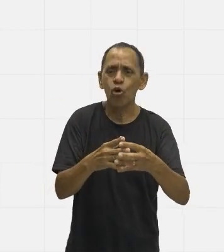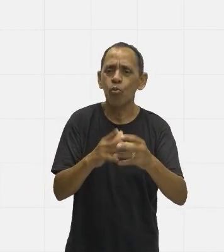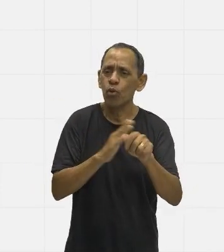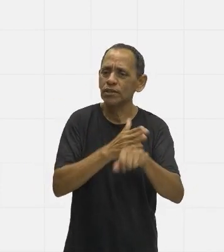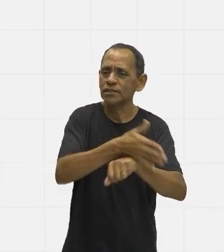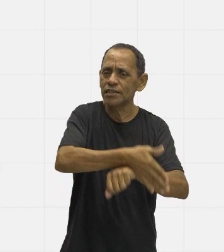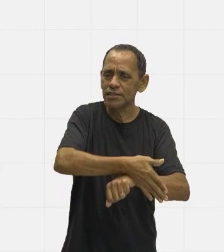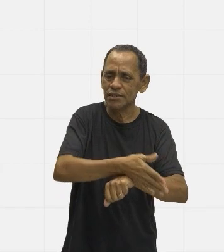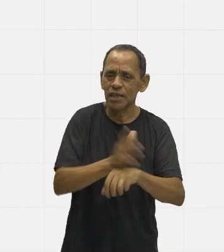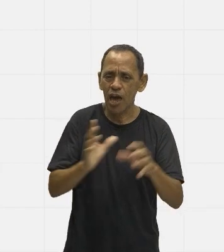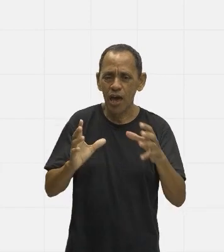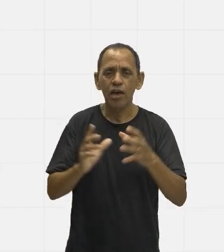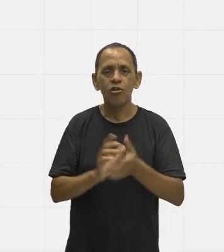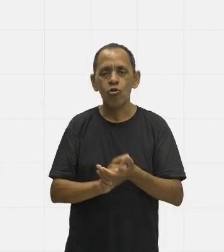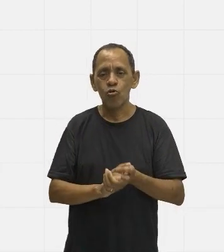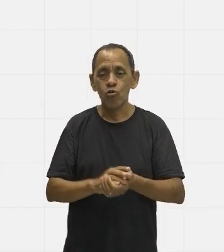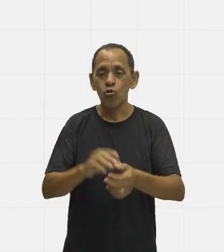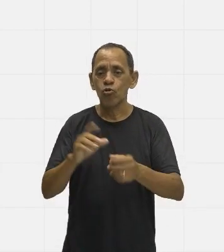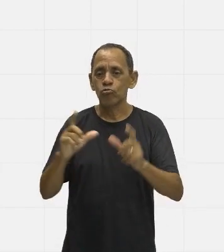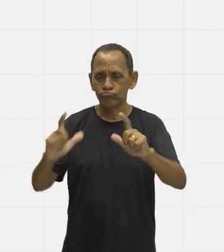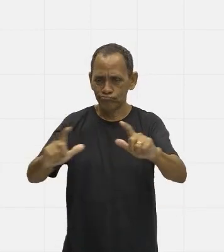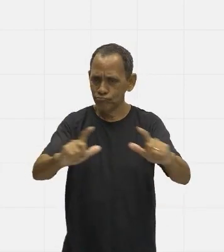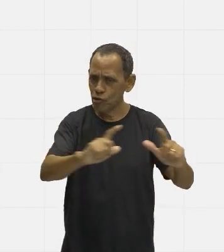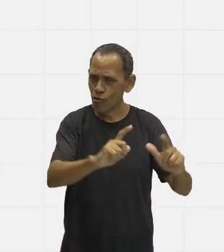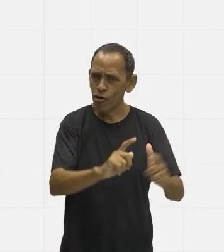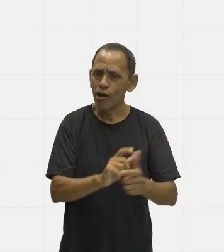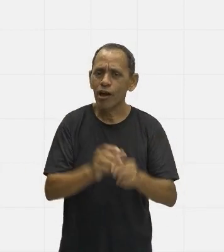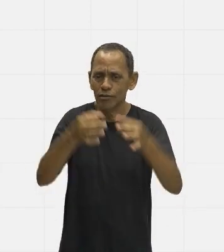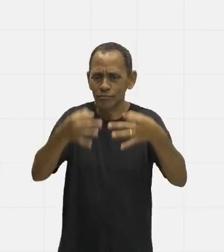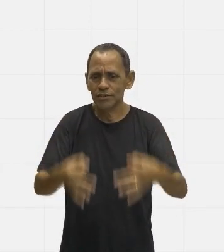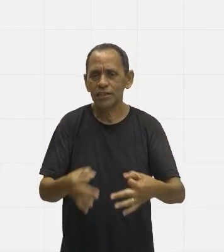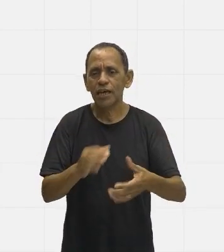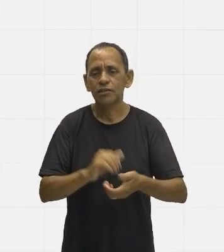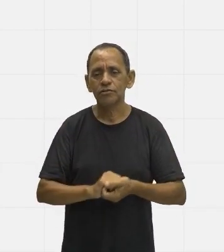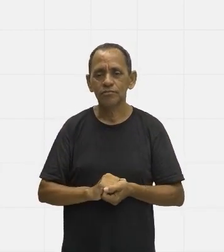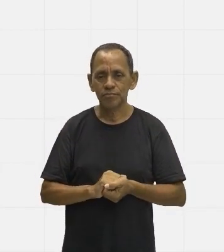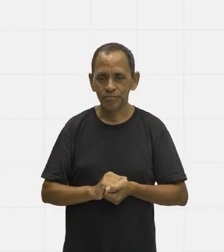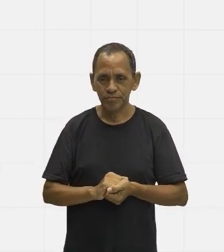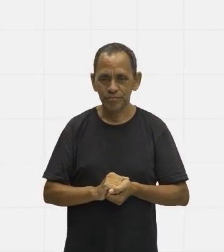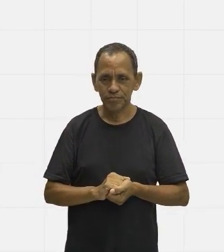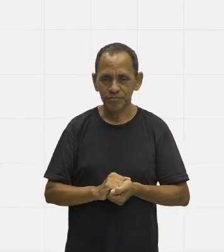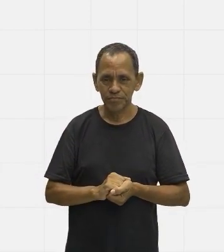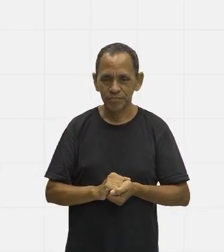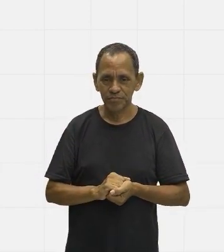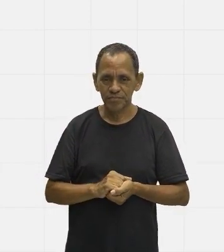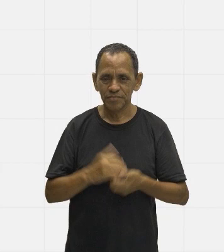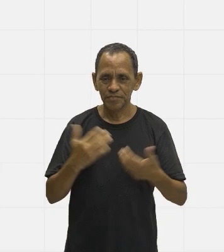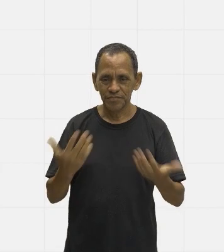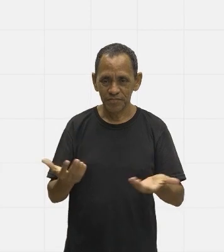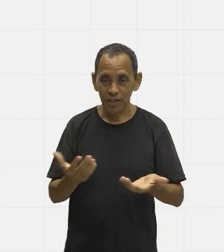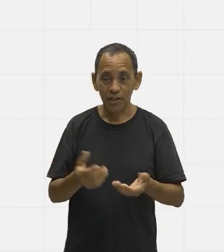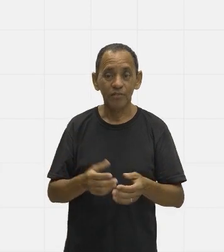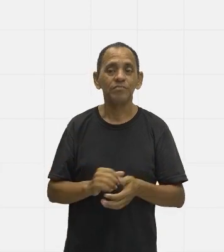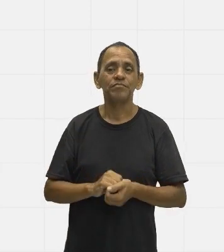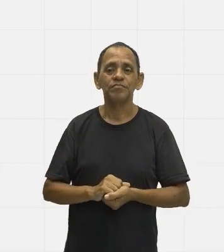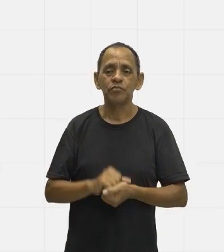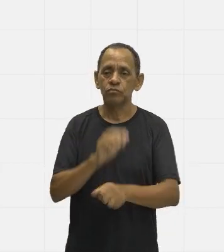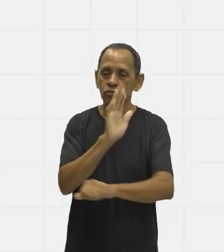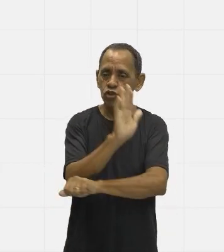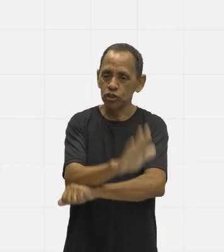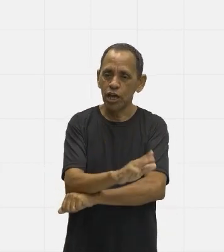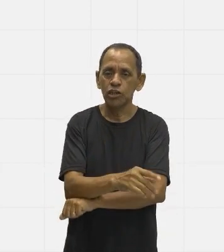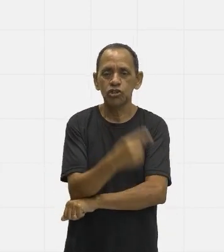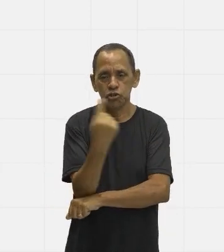essas informações. Vespertino às 13h30, né, para o ensino fundamental, e noturno às 19 horas para o ensino médio e educação de